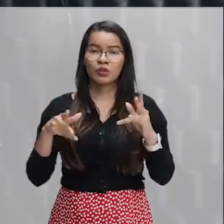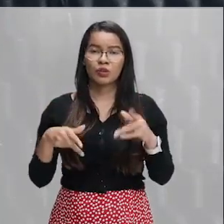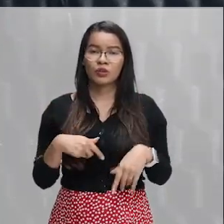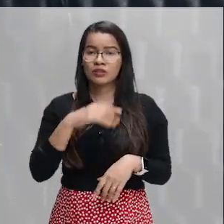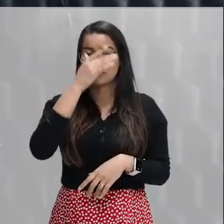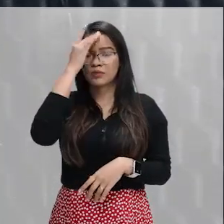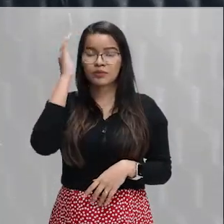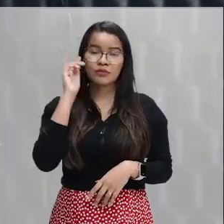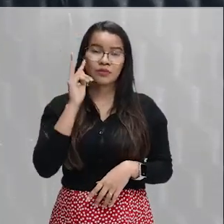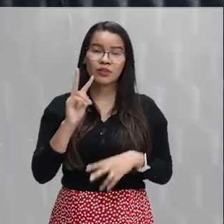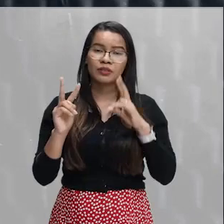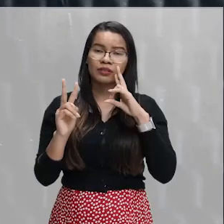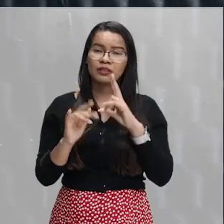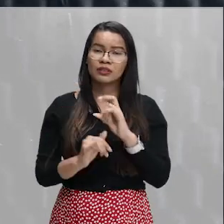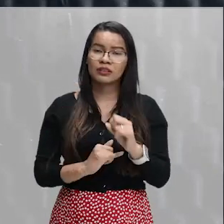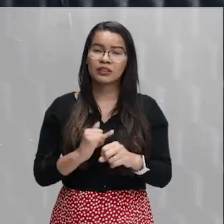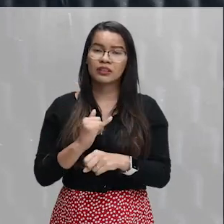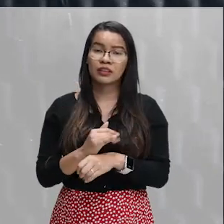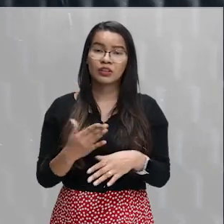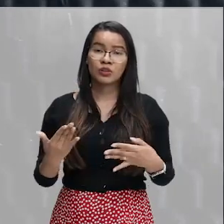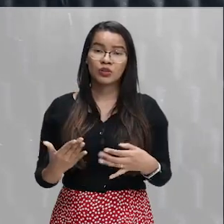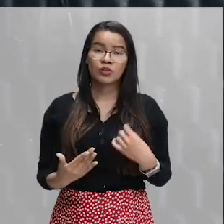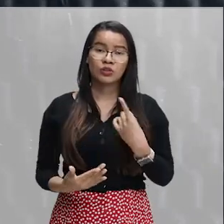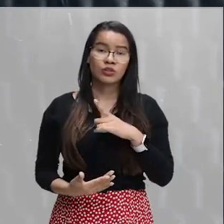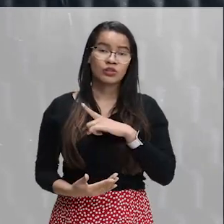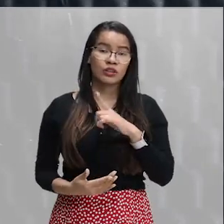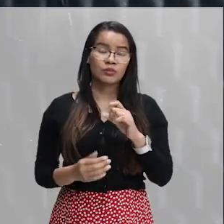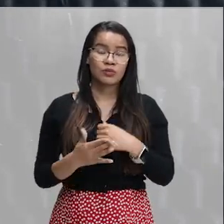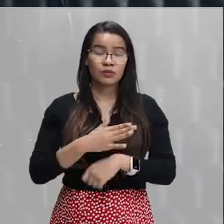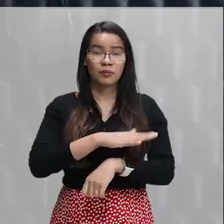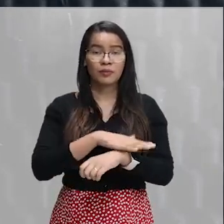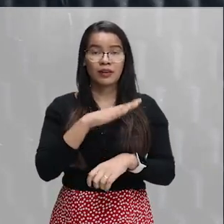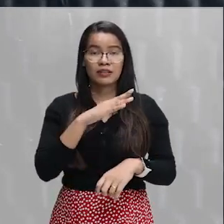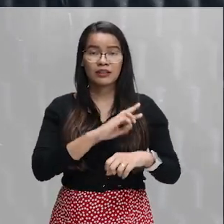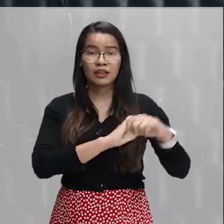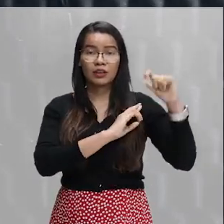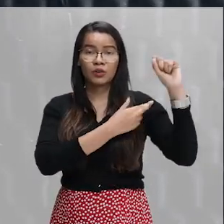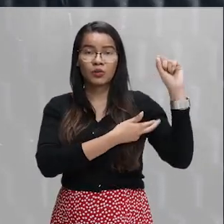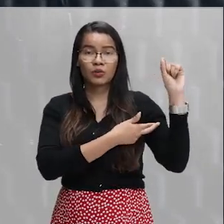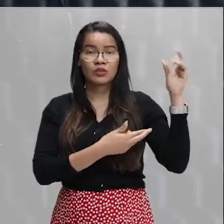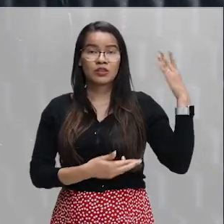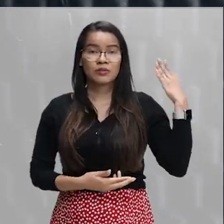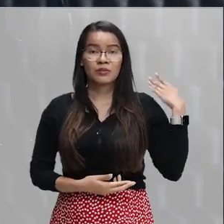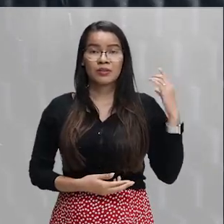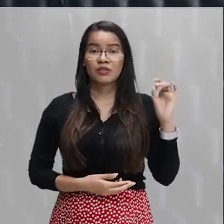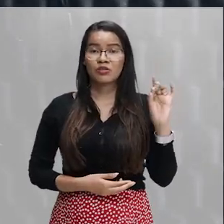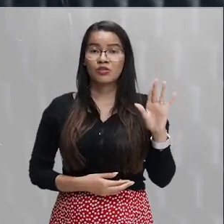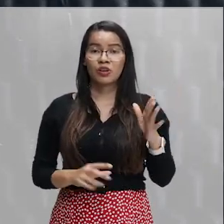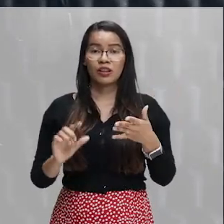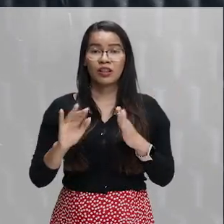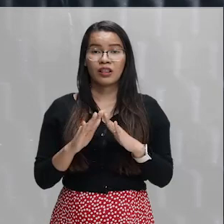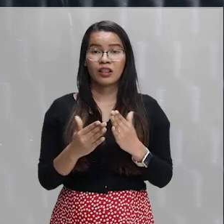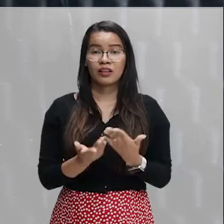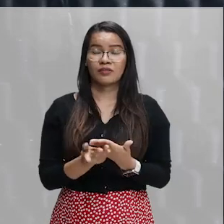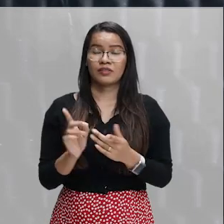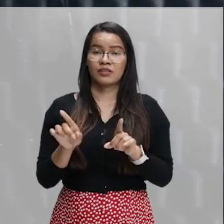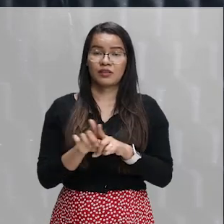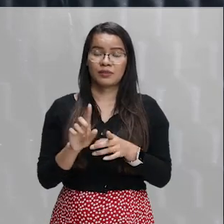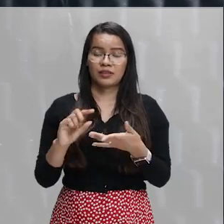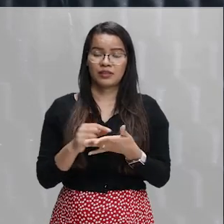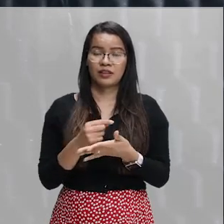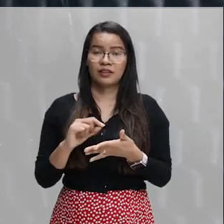temos mais recursos. Aqui, nessa época, eram os livros, né, eram os escritos literários